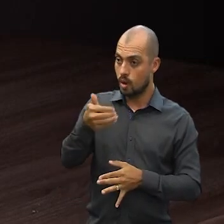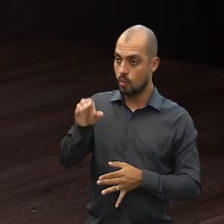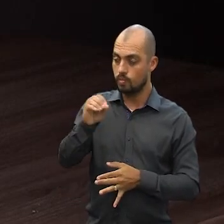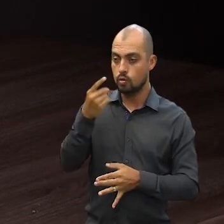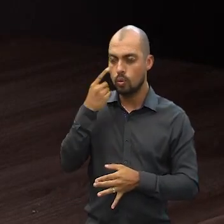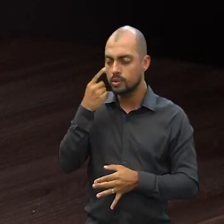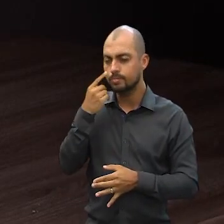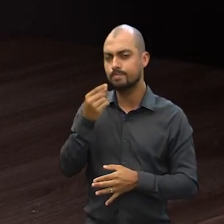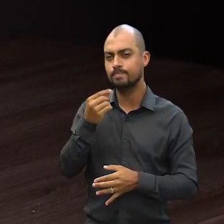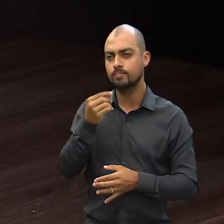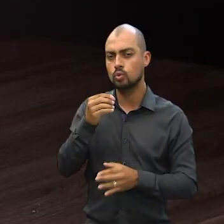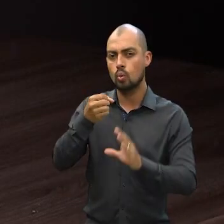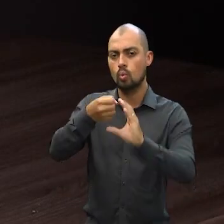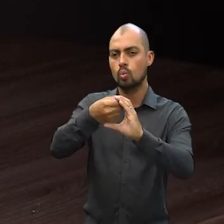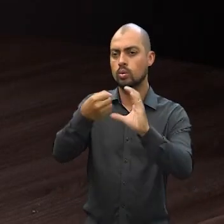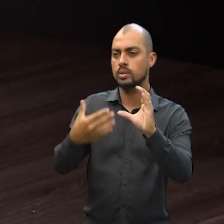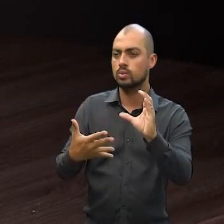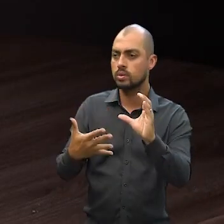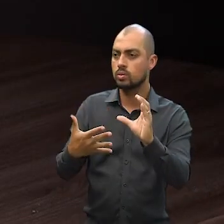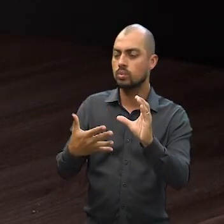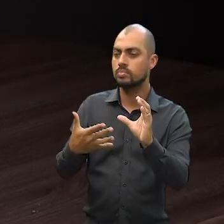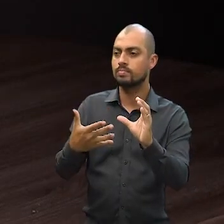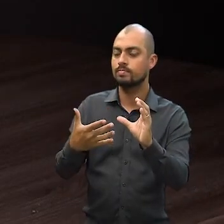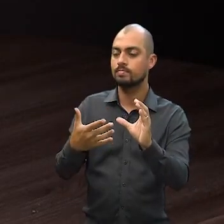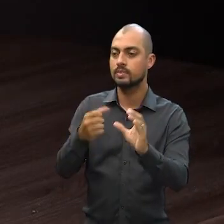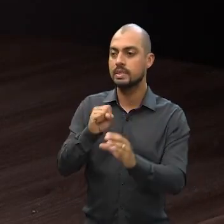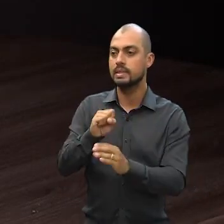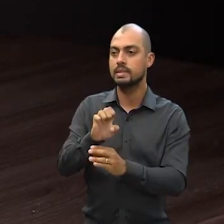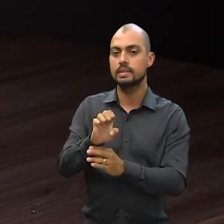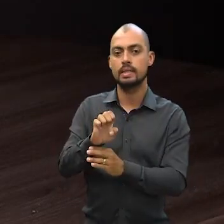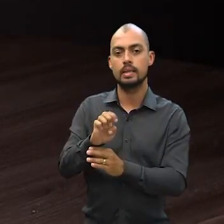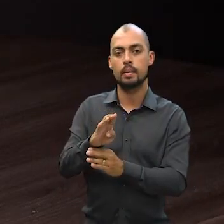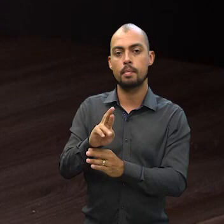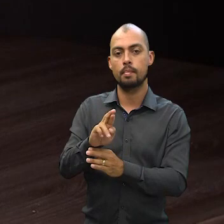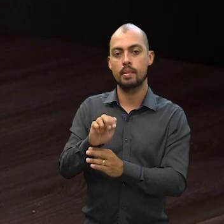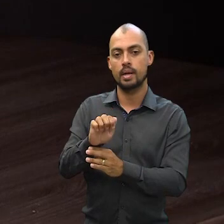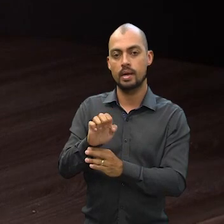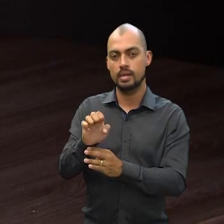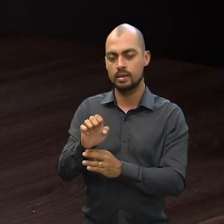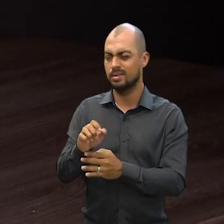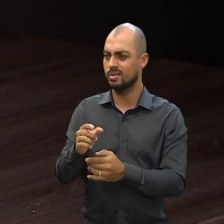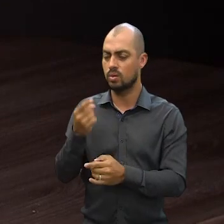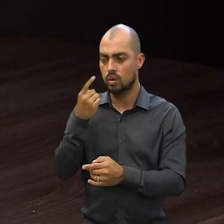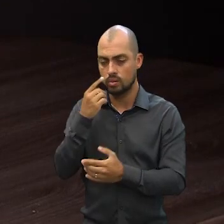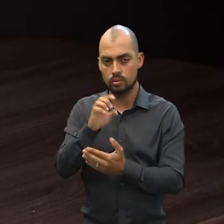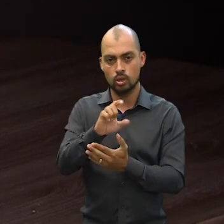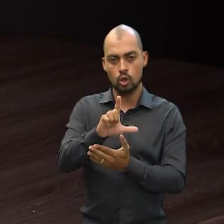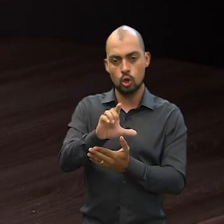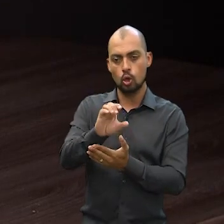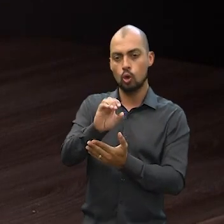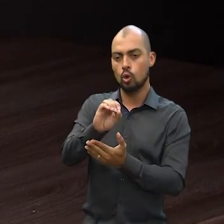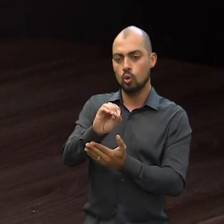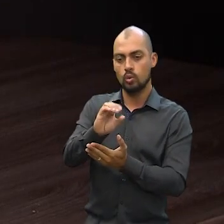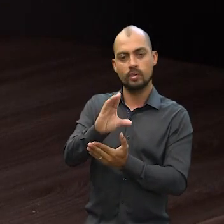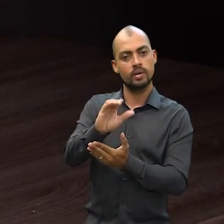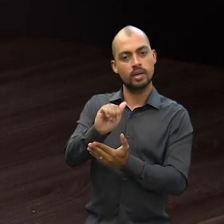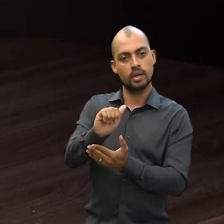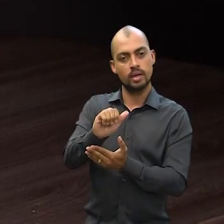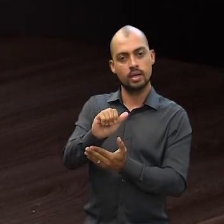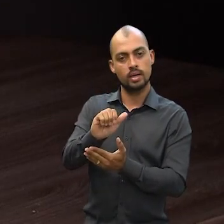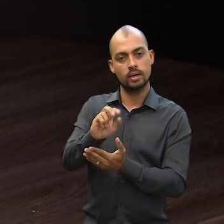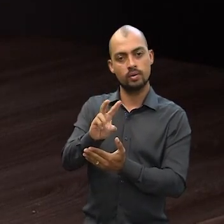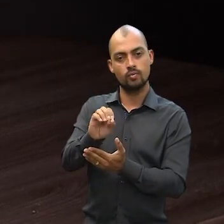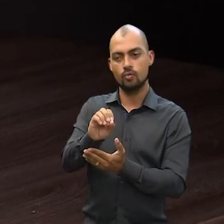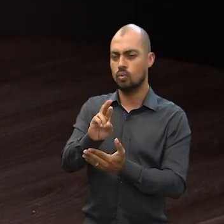Sebrae, eu me deparei com o seguinte: locavorismo. Saiba mais sobre essa valorização do